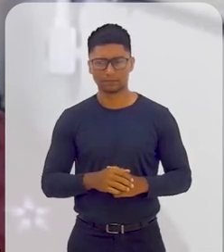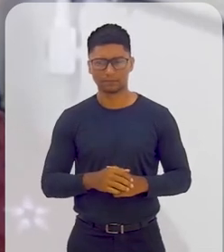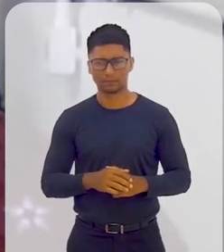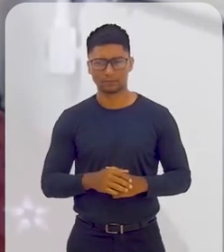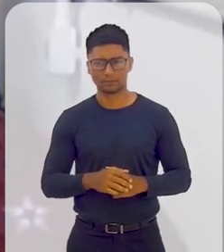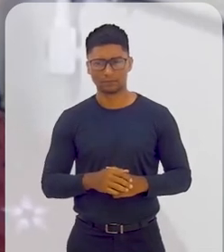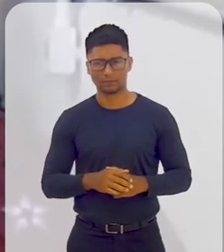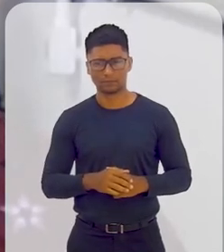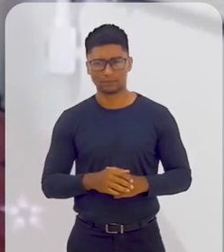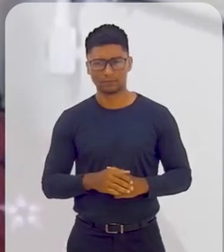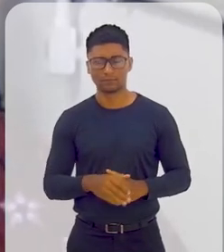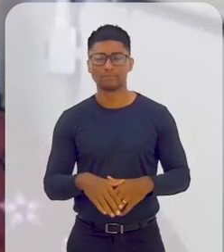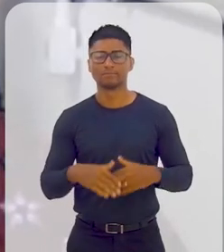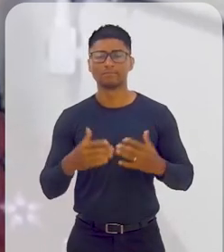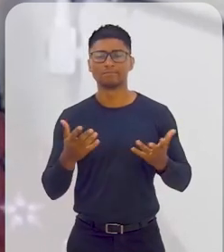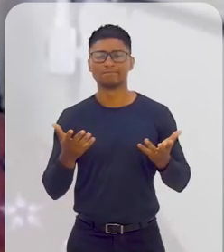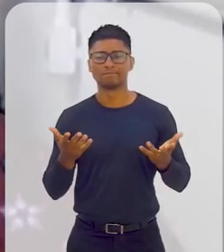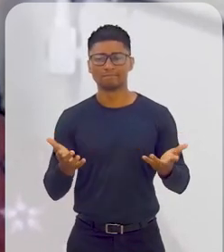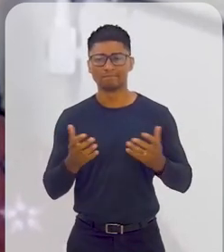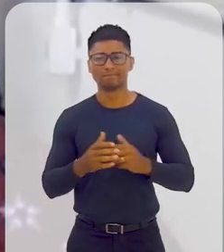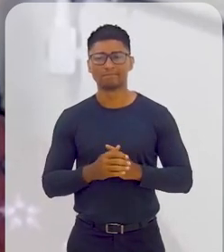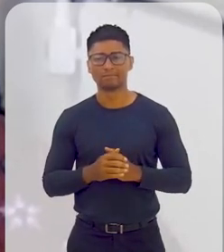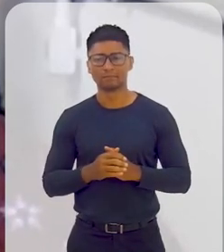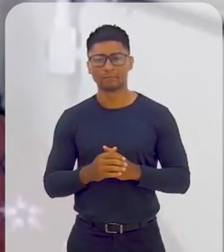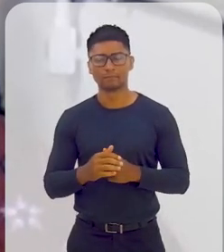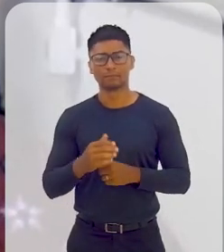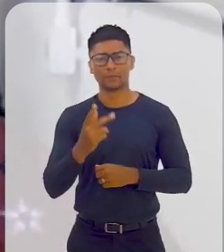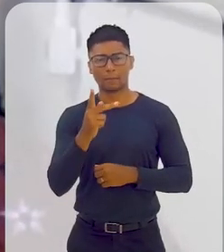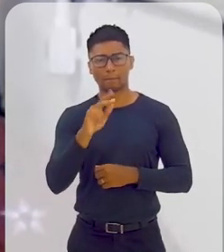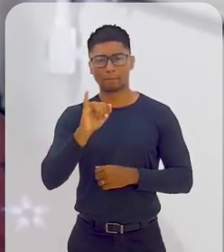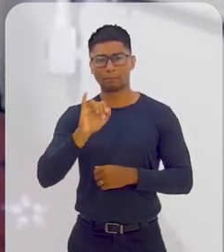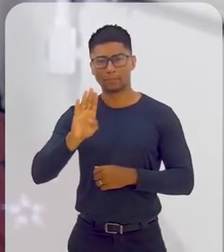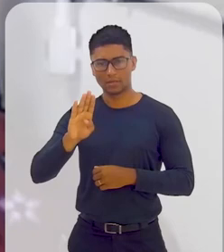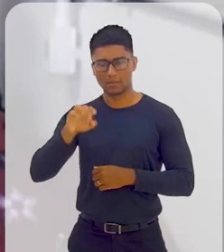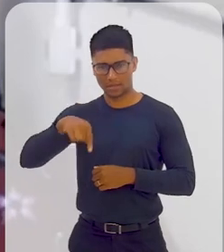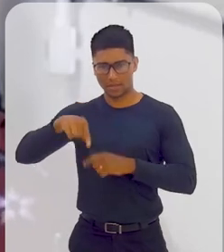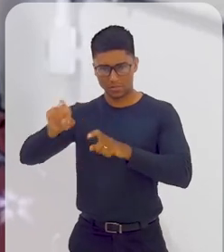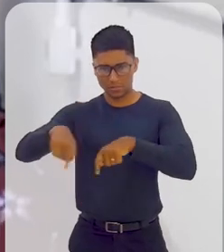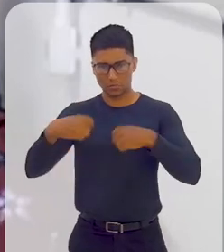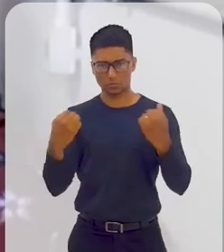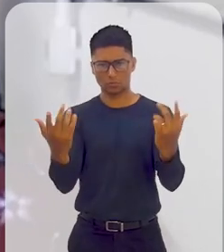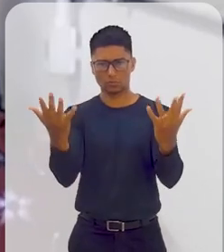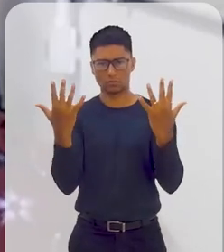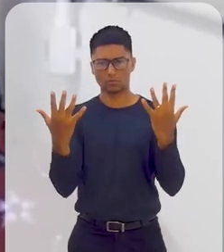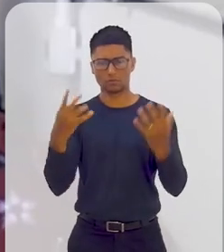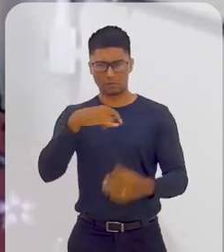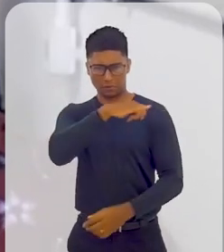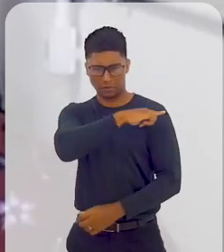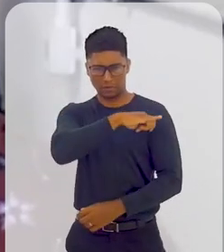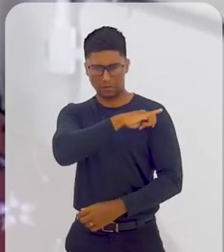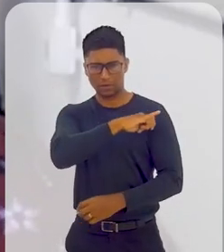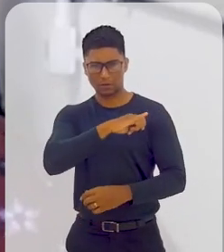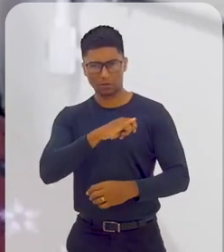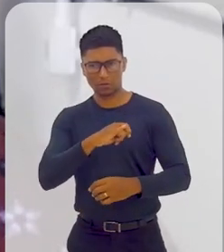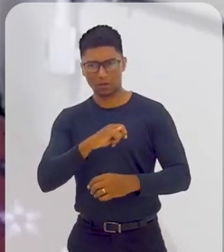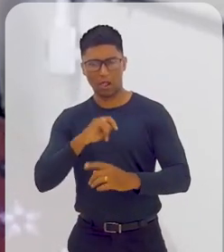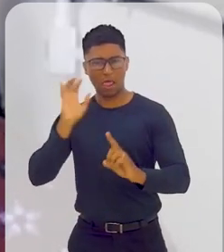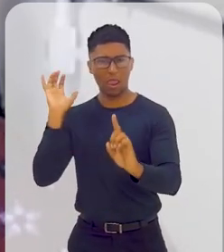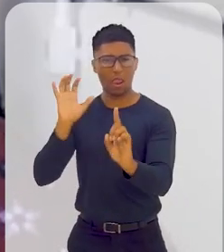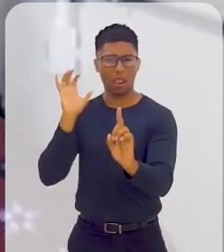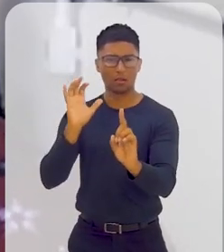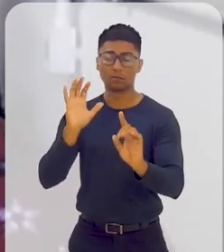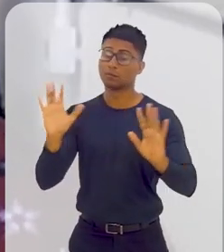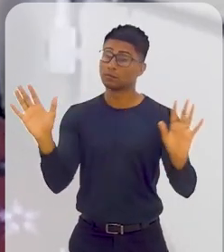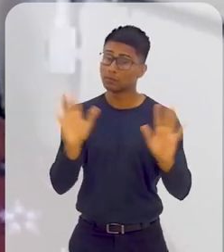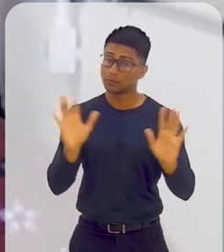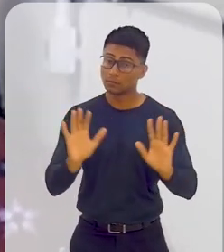um papel de destaque no PIB em si, ela tem um papel preponderante na ocupação da mão